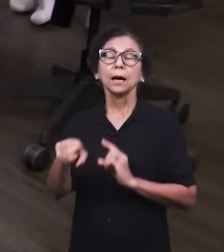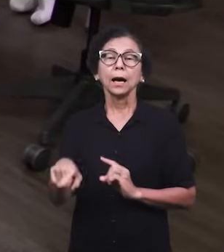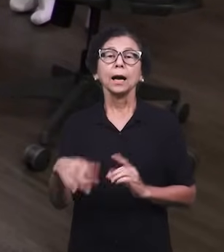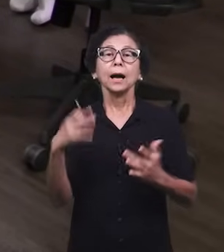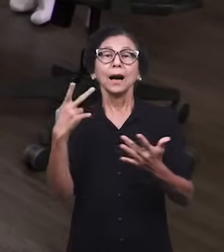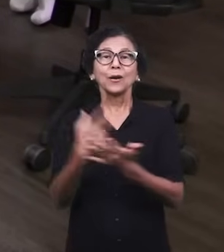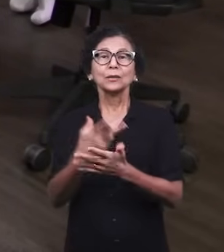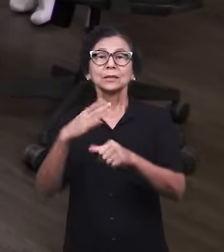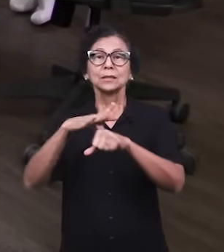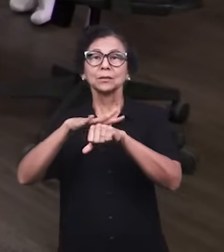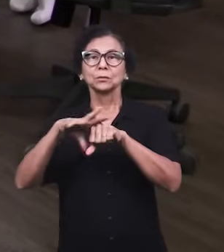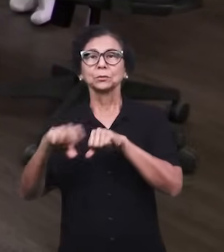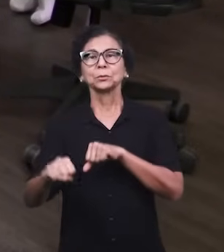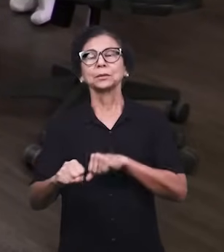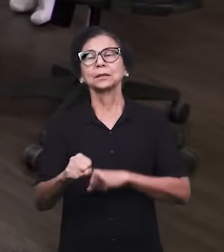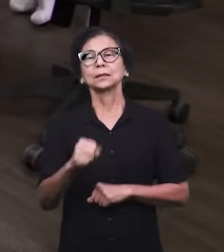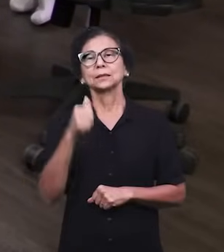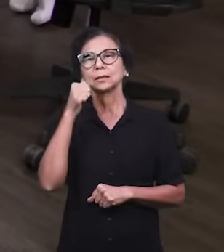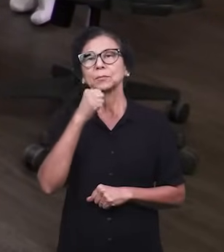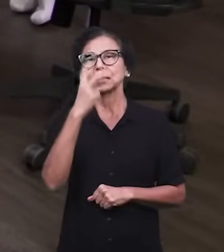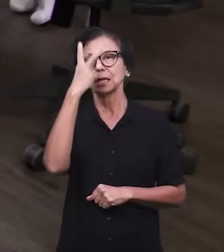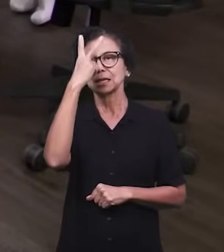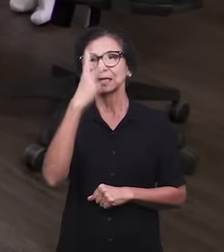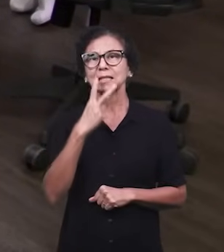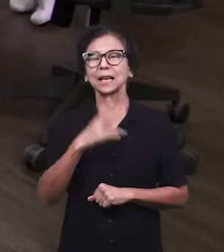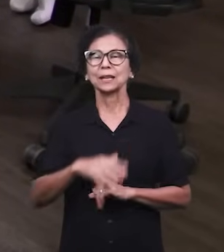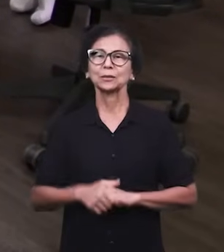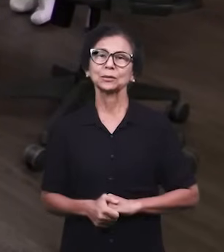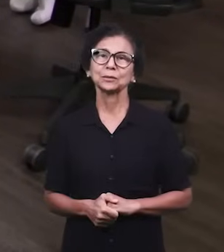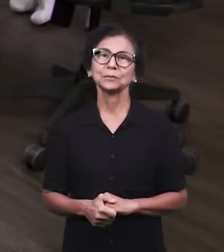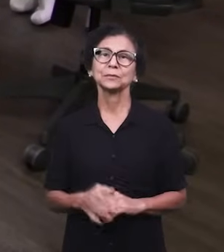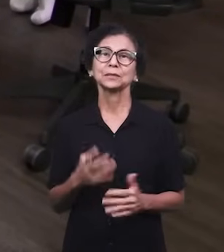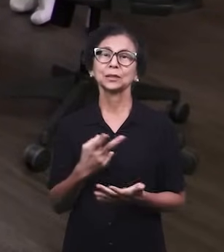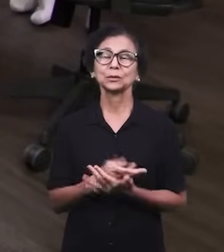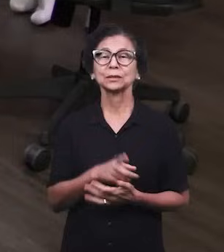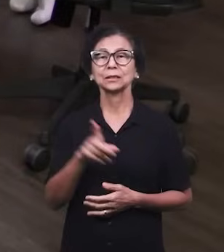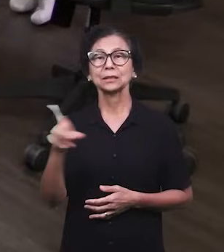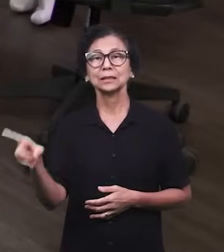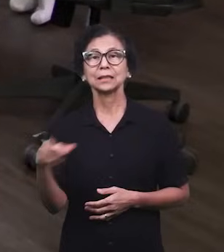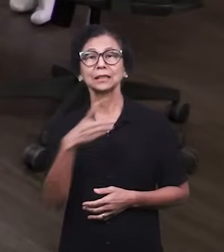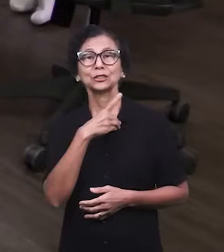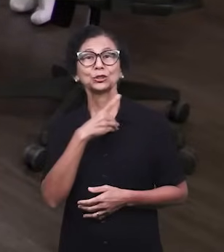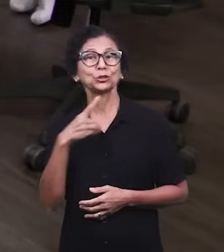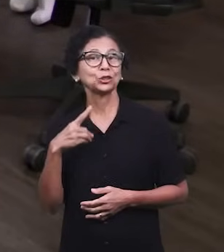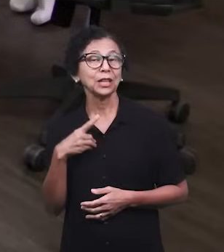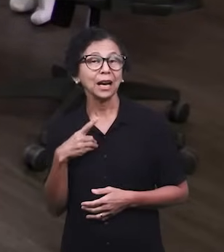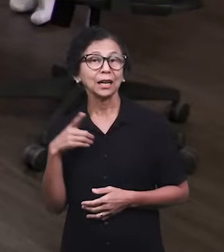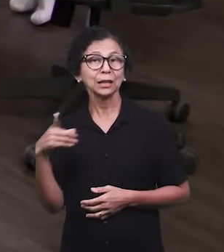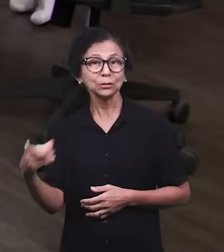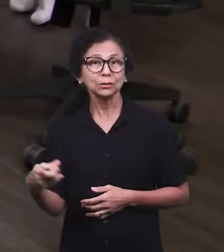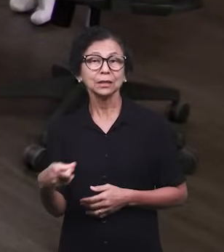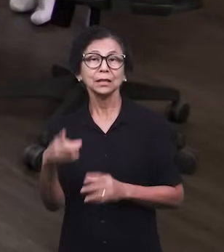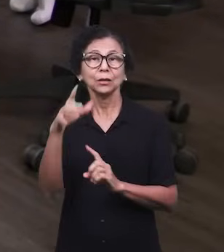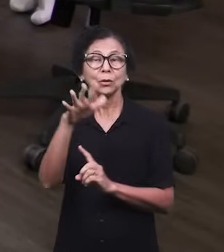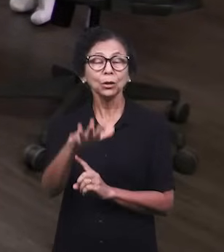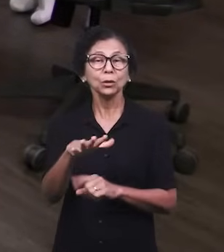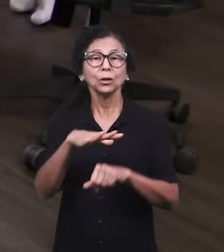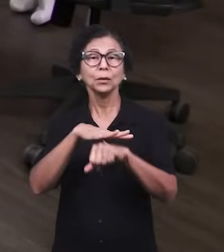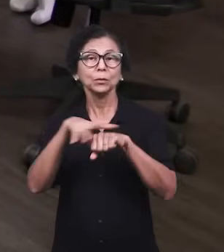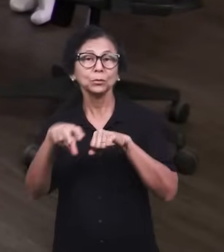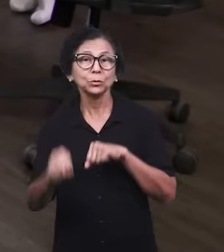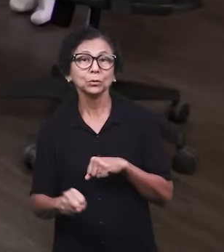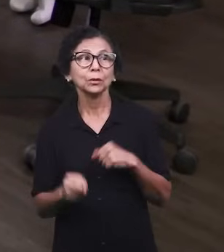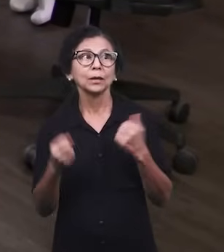irmã, mas os outros diáconos, eu tive que tirá-lo de lá e colocar numa outra igreja, porque já tinha gente fazendo fila atrás dele para ele orar pelas